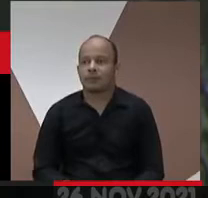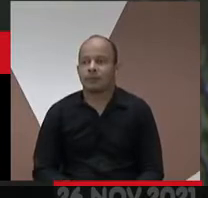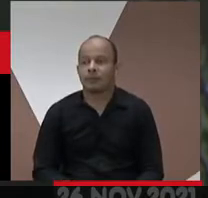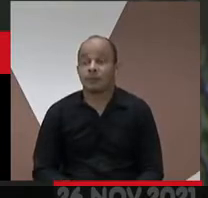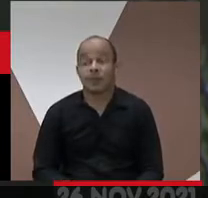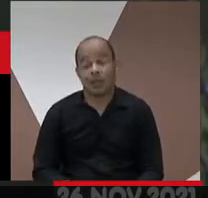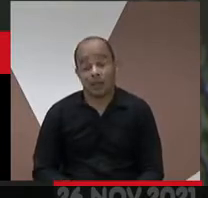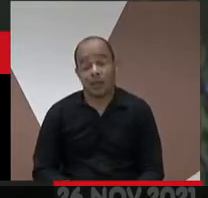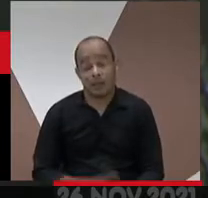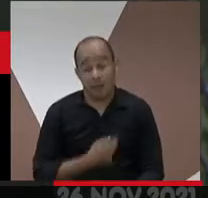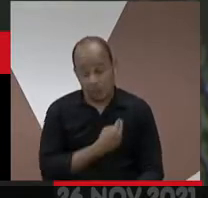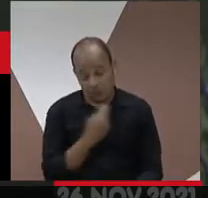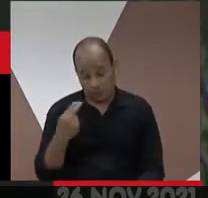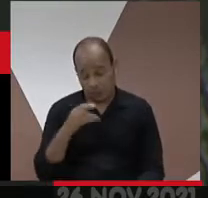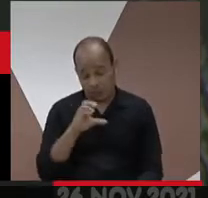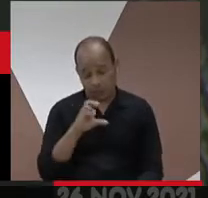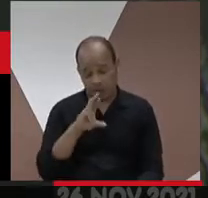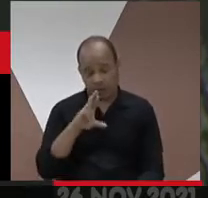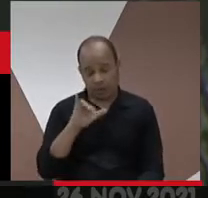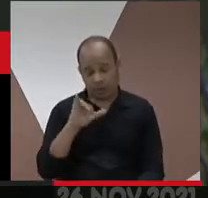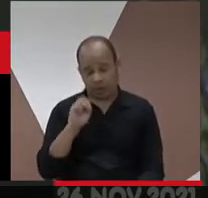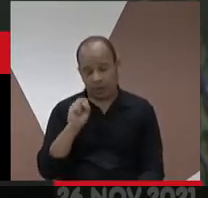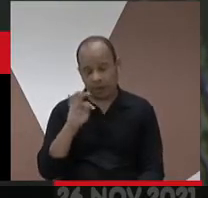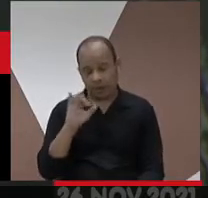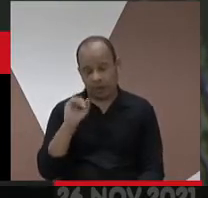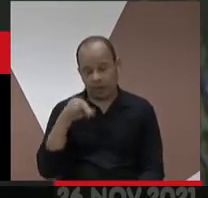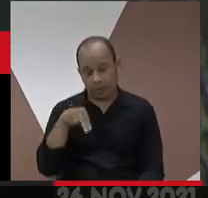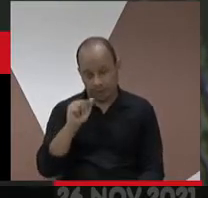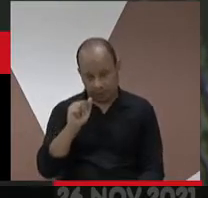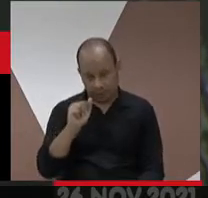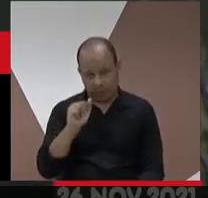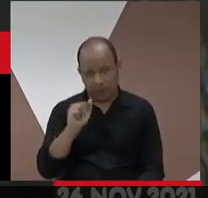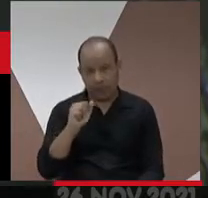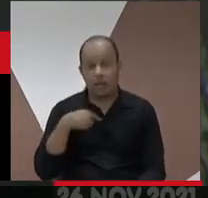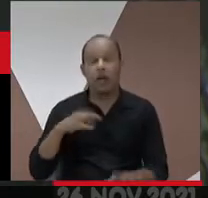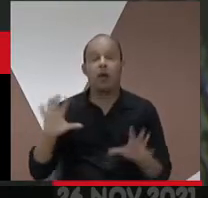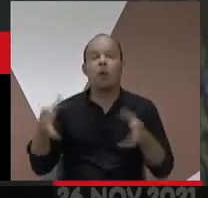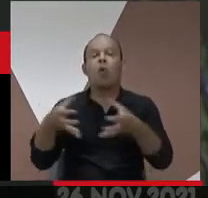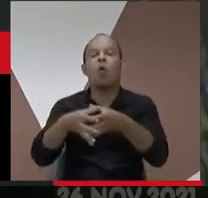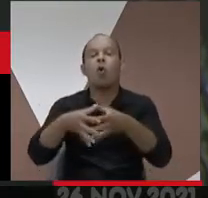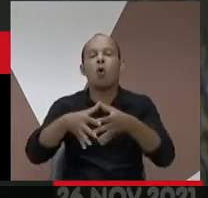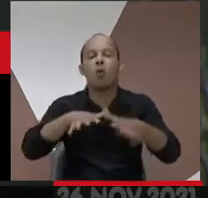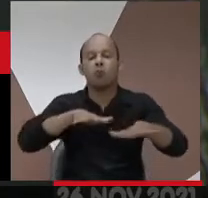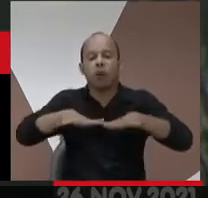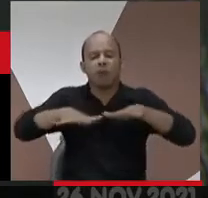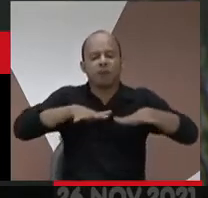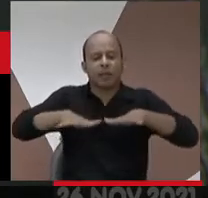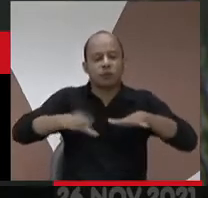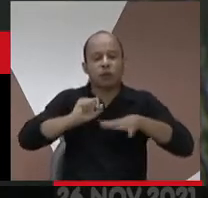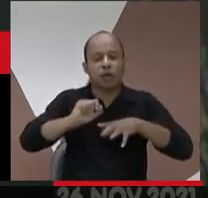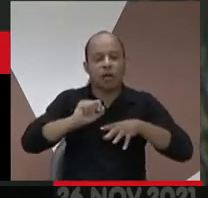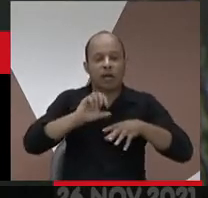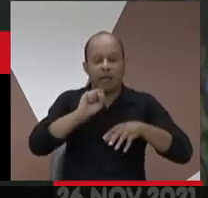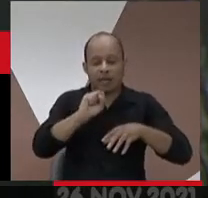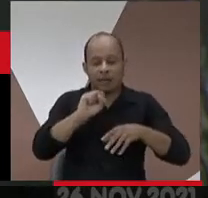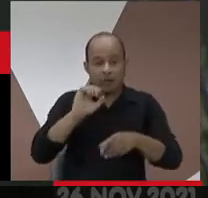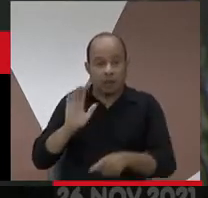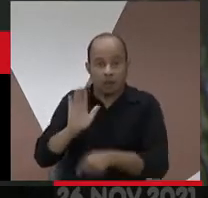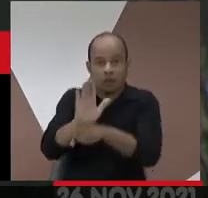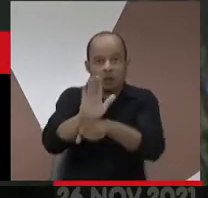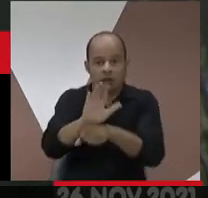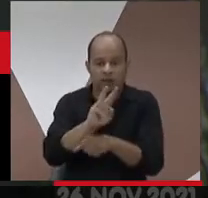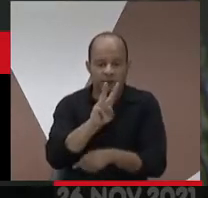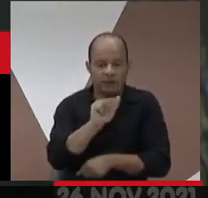Bom, meu nome é Cristina, eu faço parte, né, do movimento SOS Vargem das Flores e moro na área rural